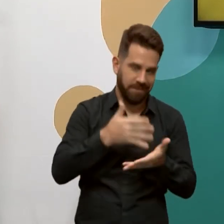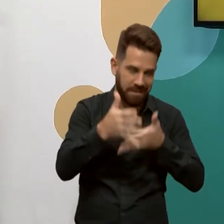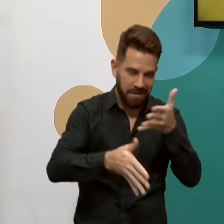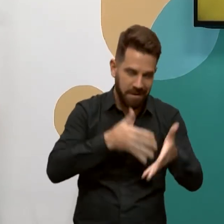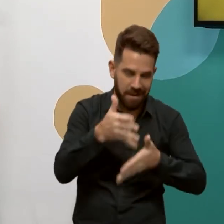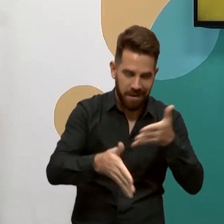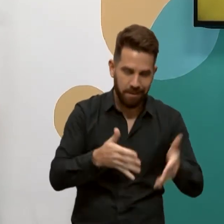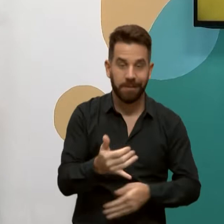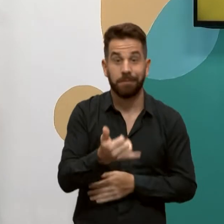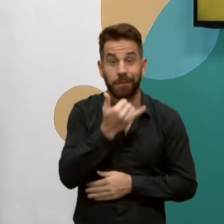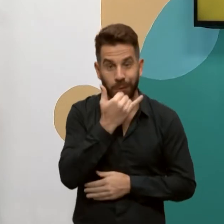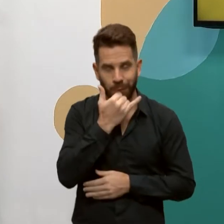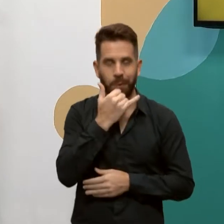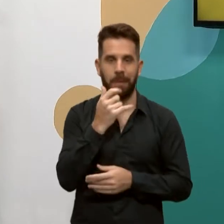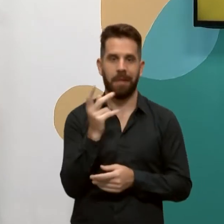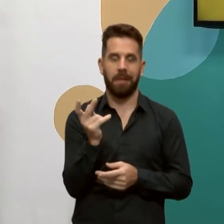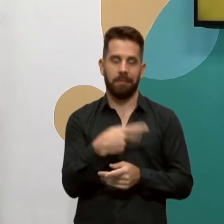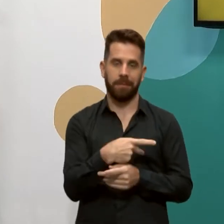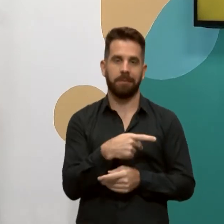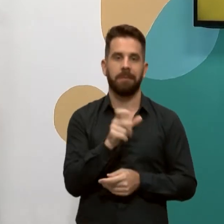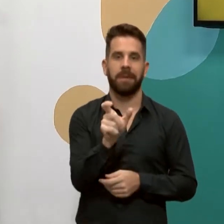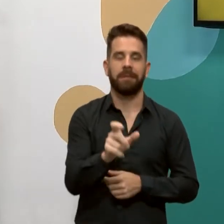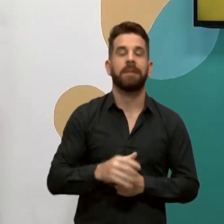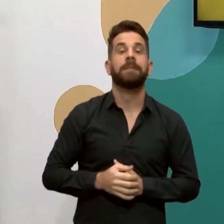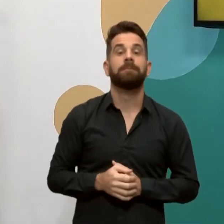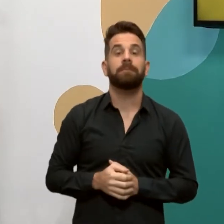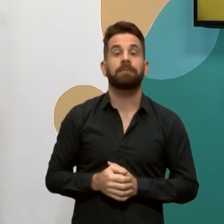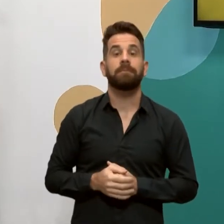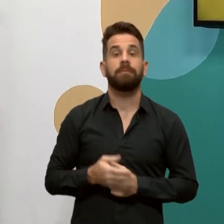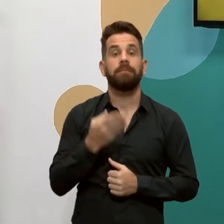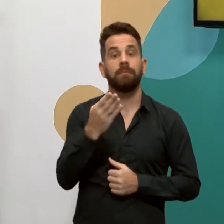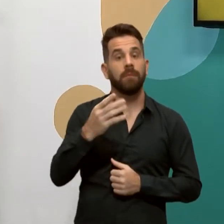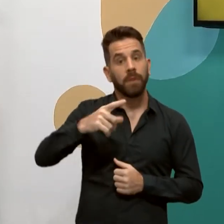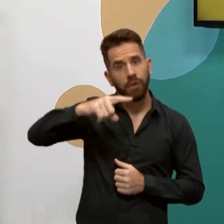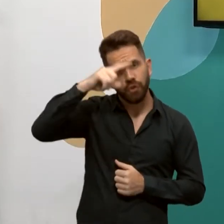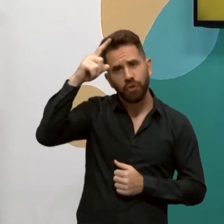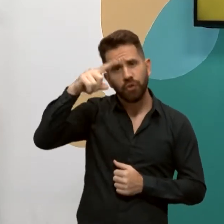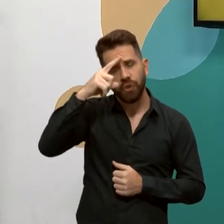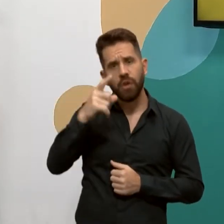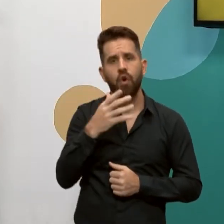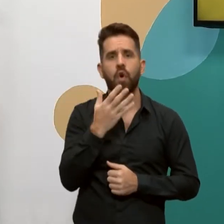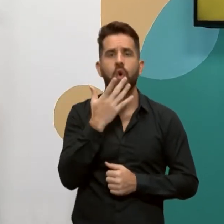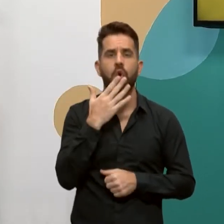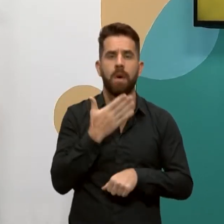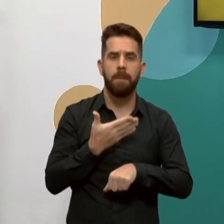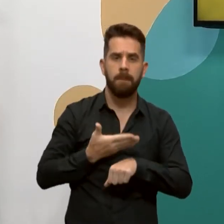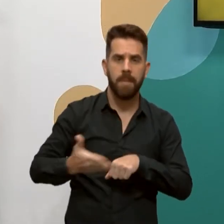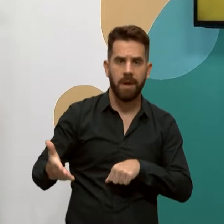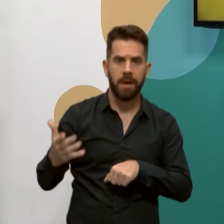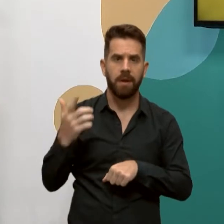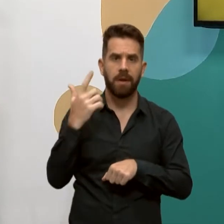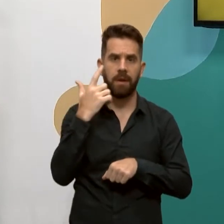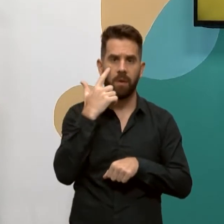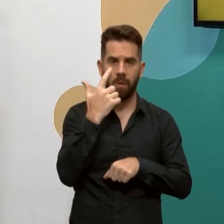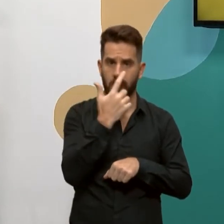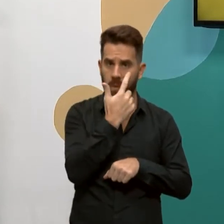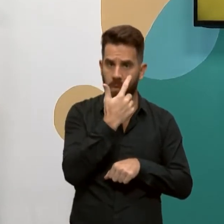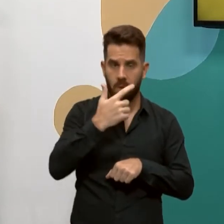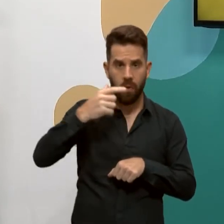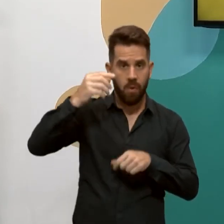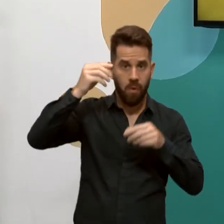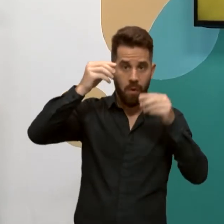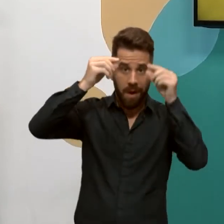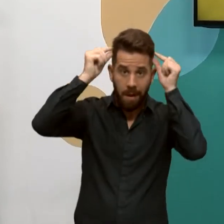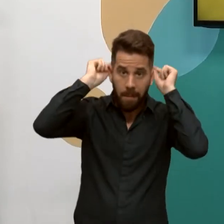a autodescrição do professor Diego. Ele tem pele branca, cabelo curto de cor castanha, olhos castanhos e barba